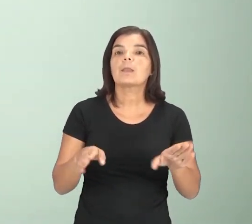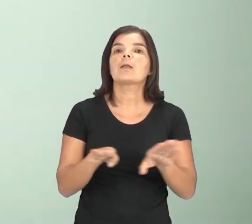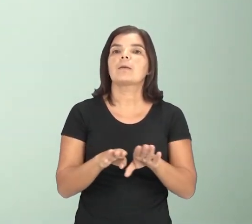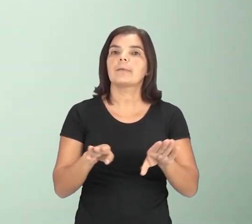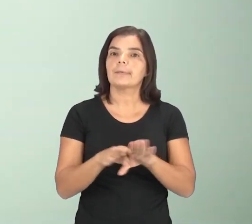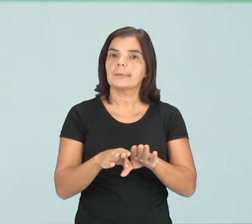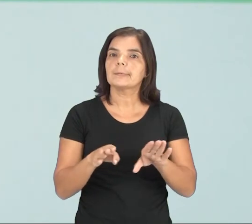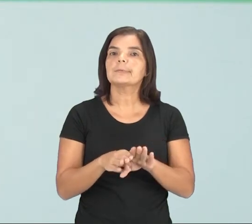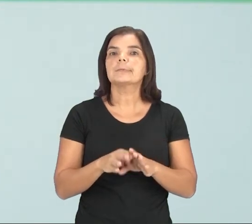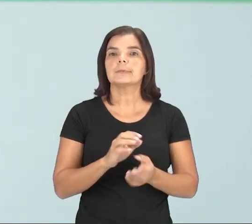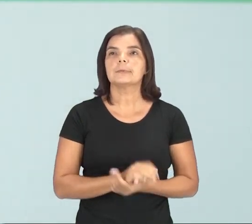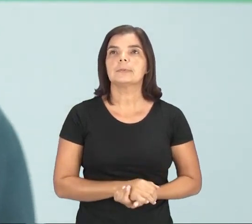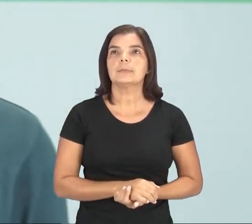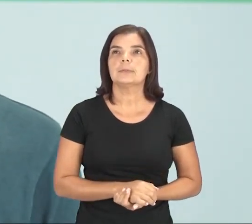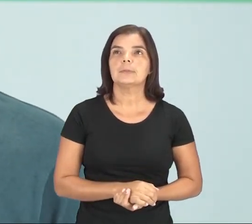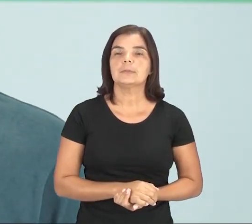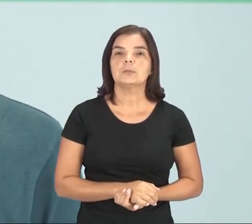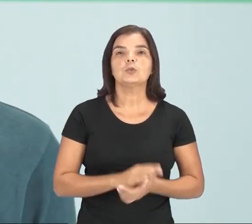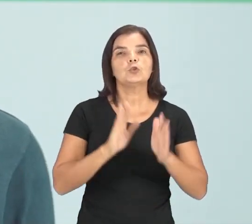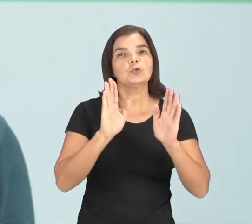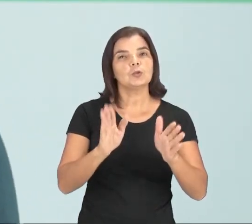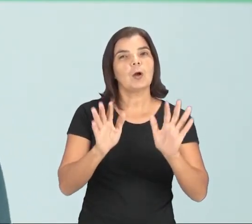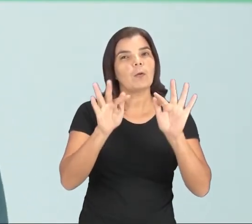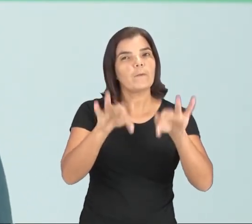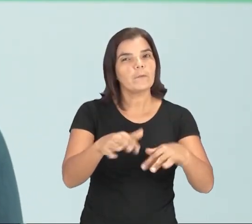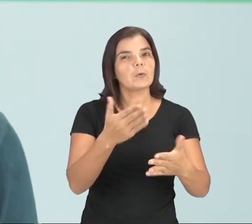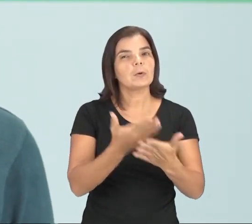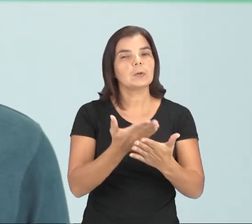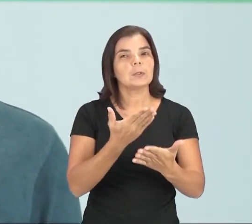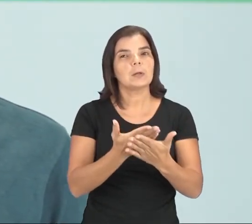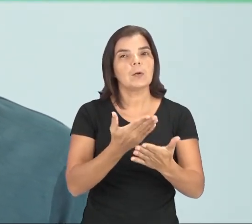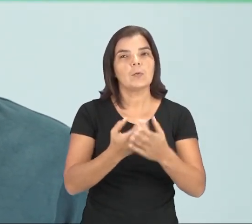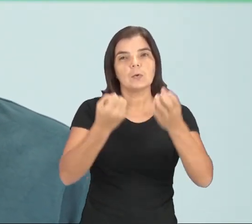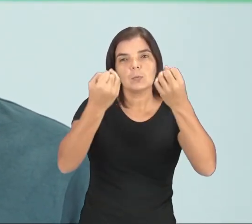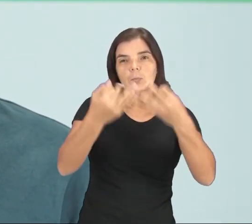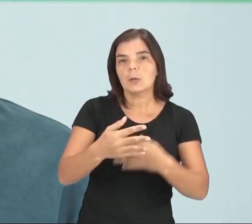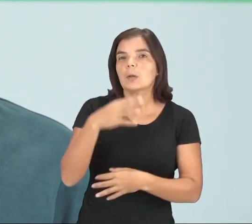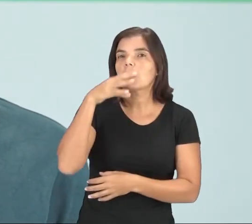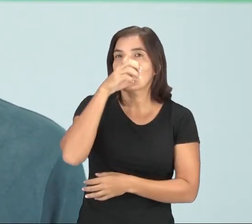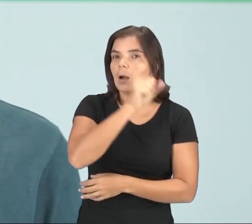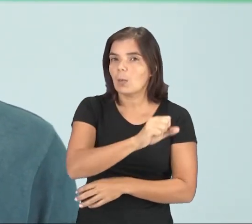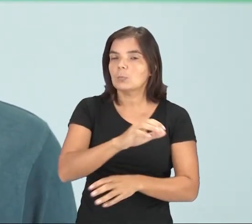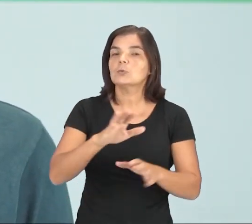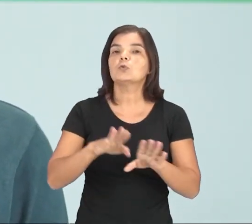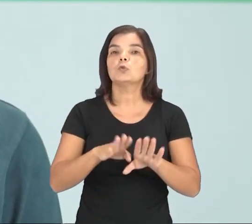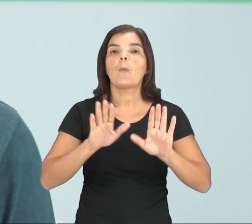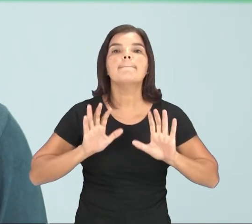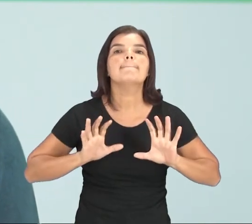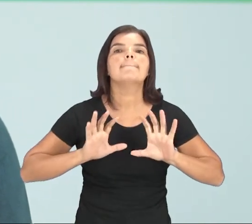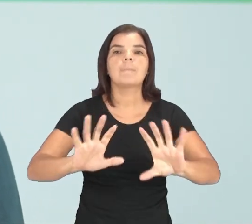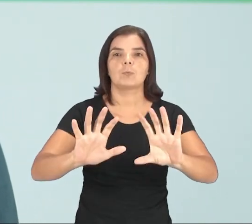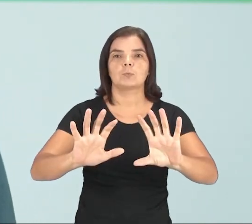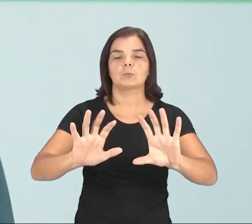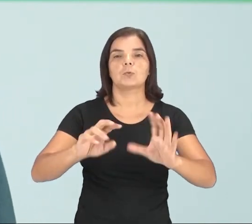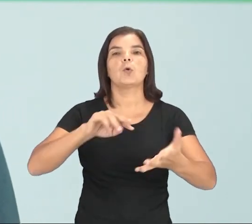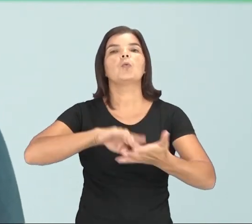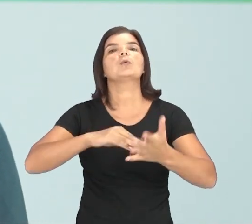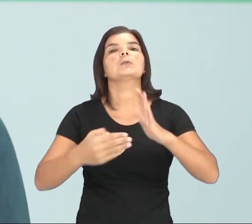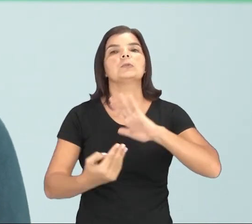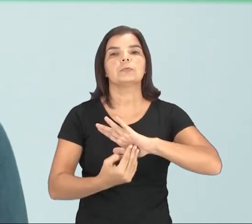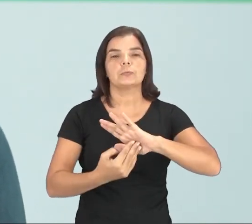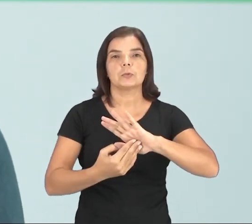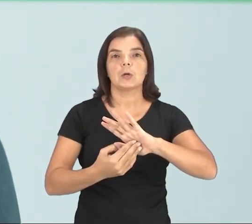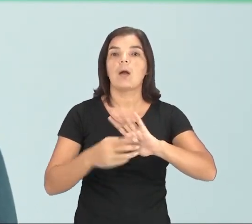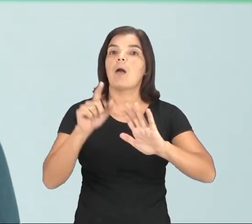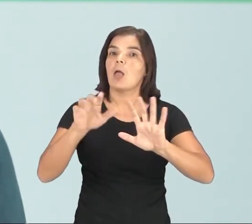também, já chegando aí no final da nossa aula, eu vou falar aqui brevemente sobre a ideia de impulso. O que é impulso?